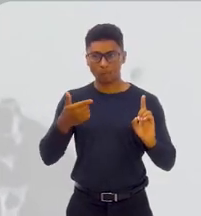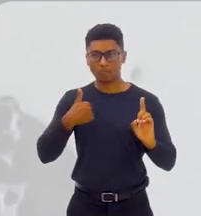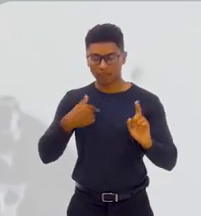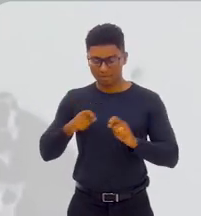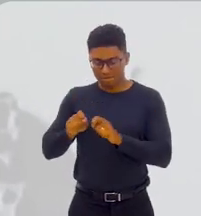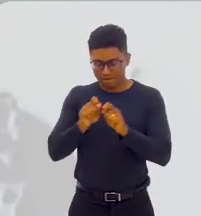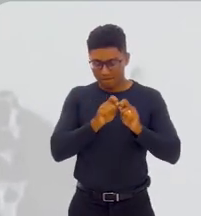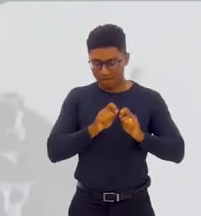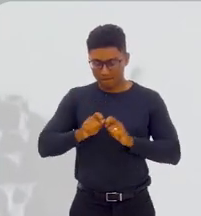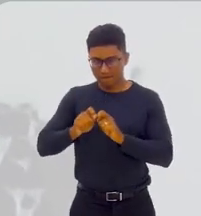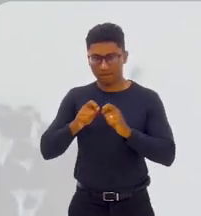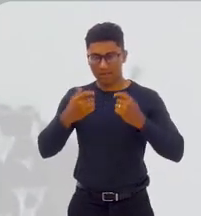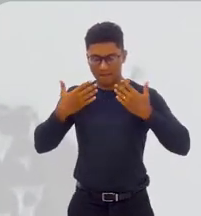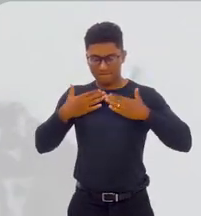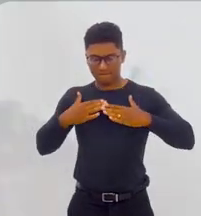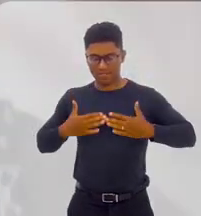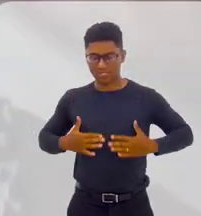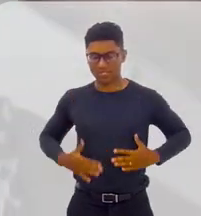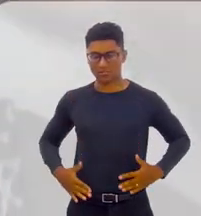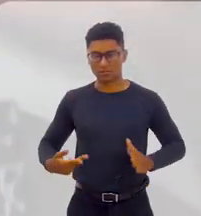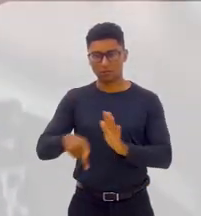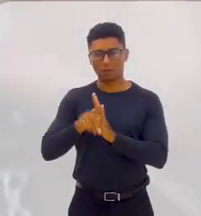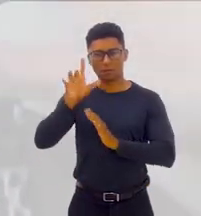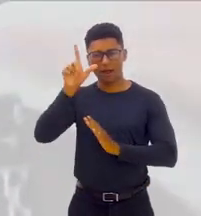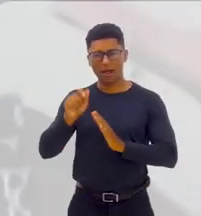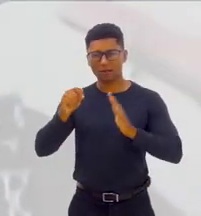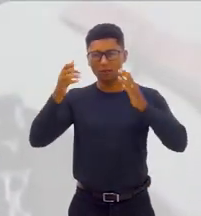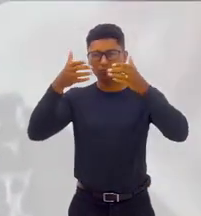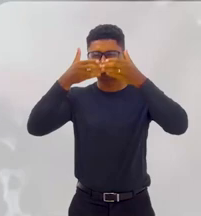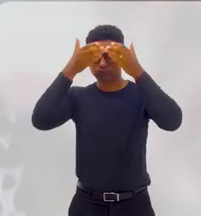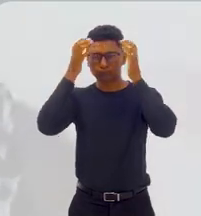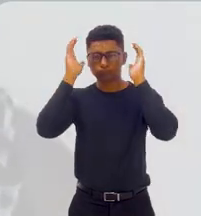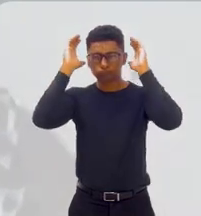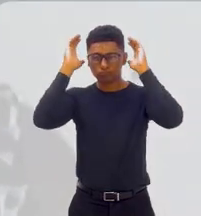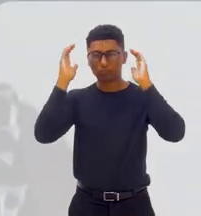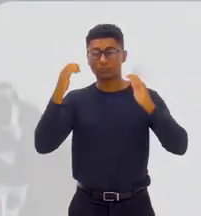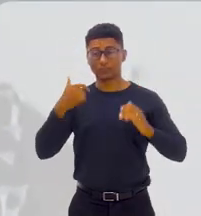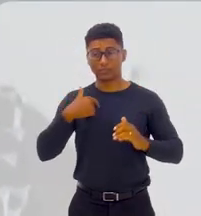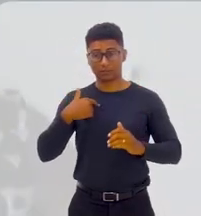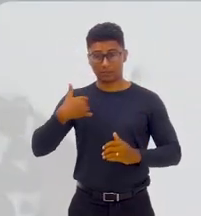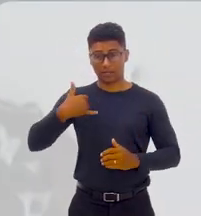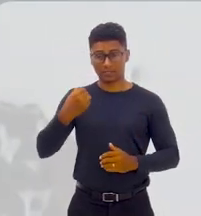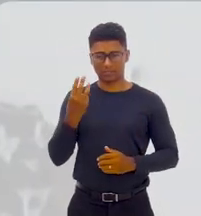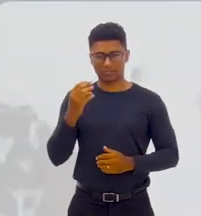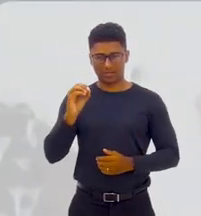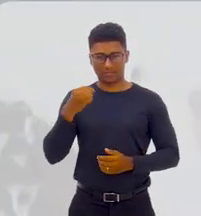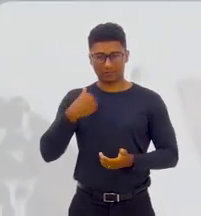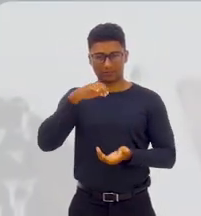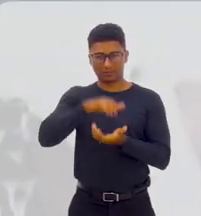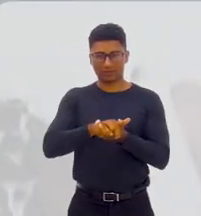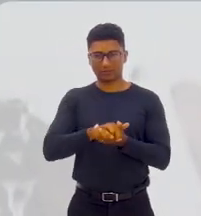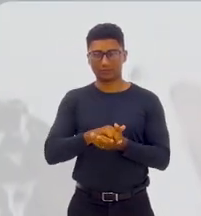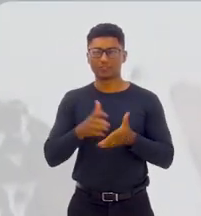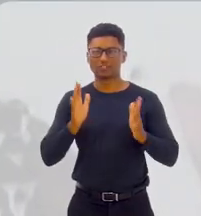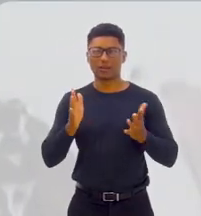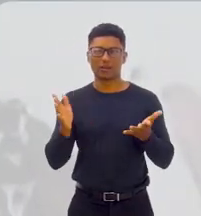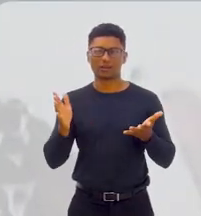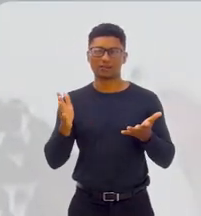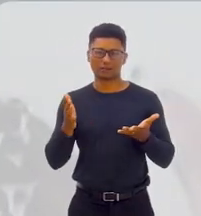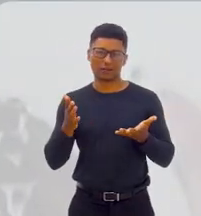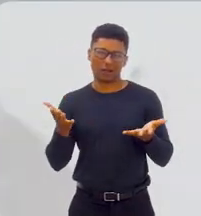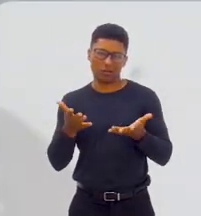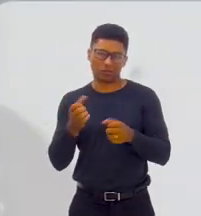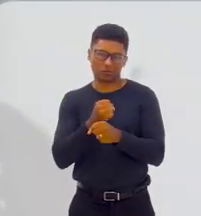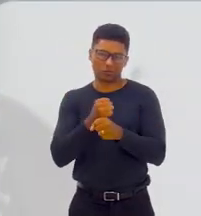fiz um vestido africano muito bonito, com turbante, né? Quando ninguém casava assim, eu casei com 30 anos com ele, né? É, já vão aí